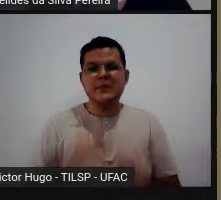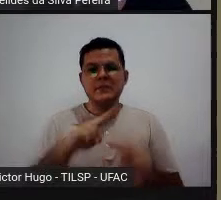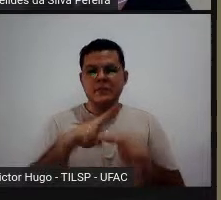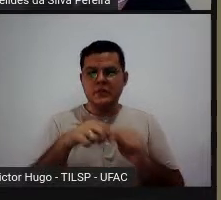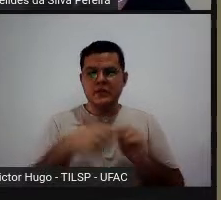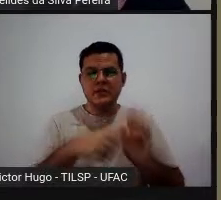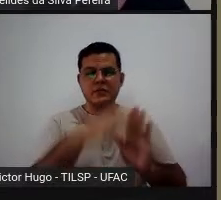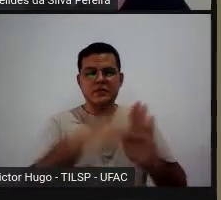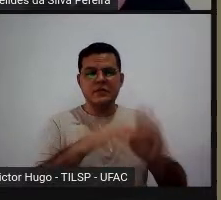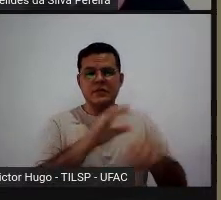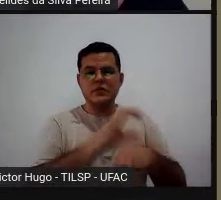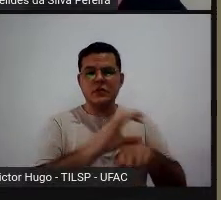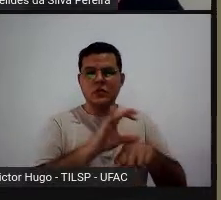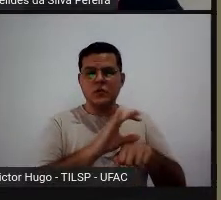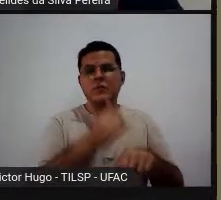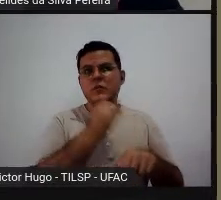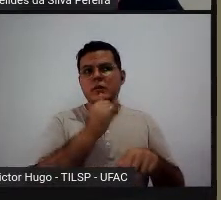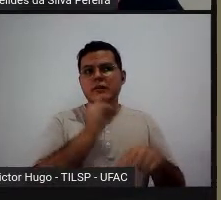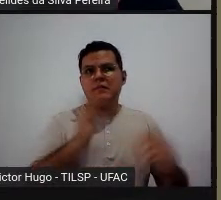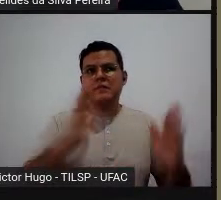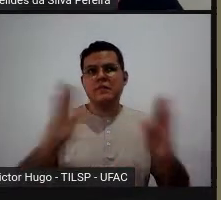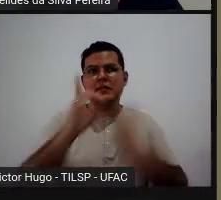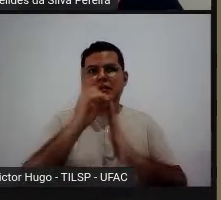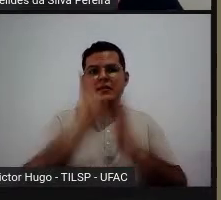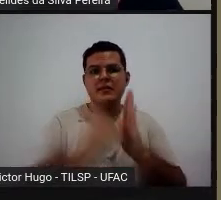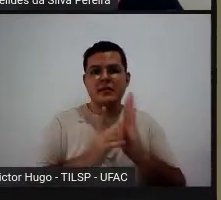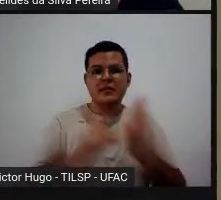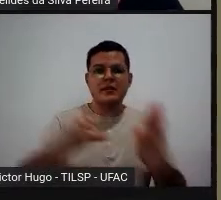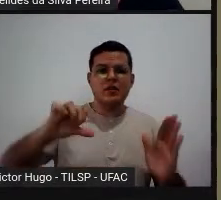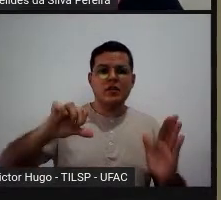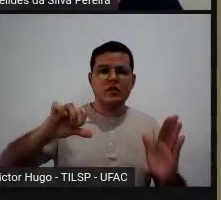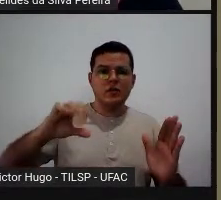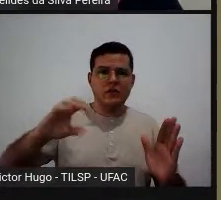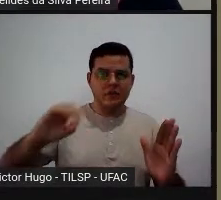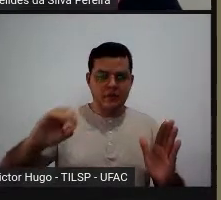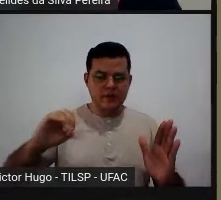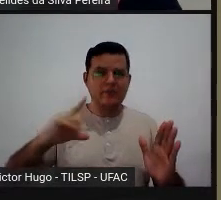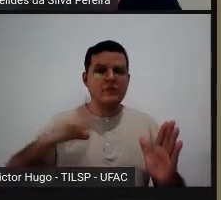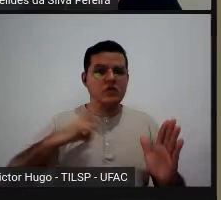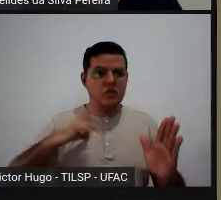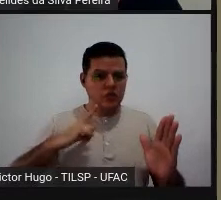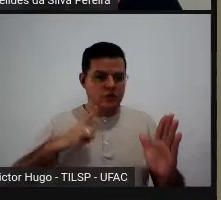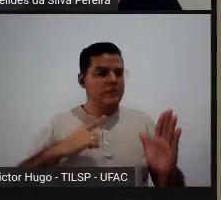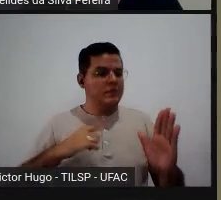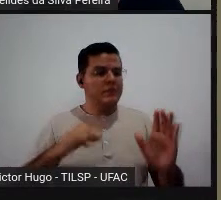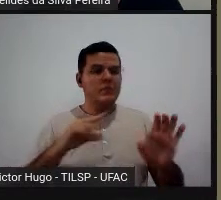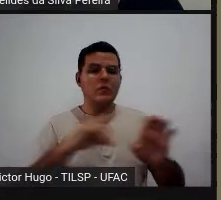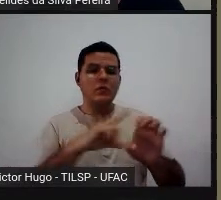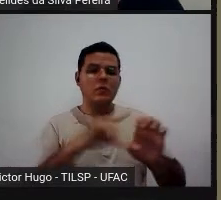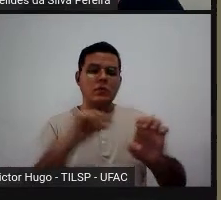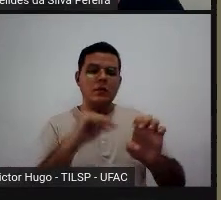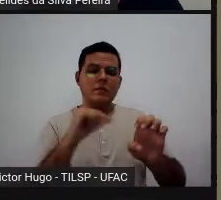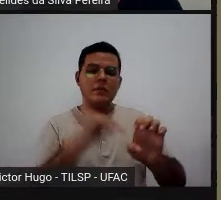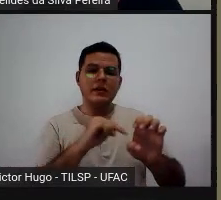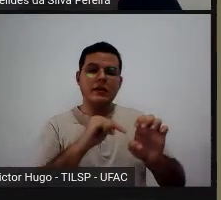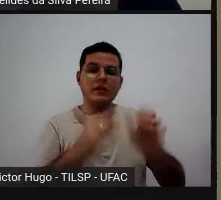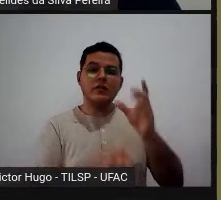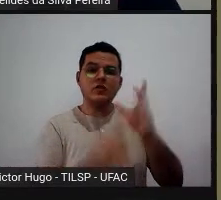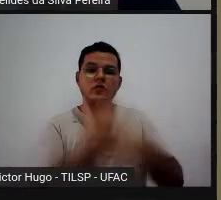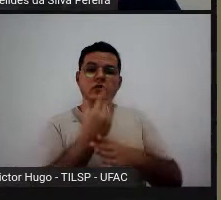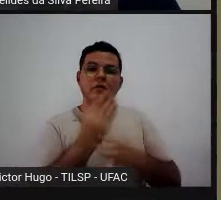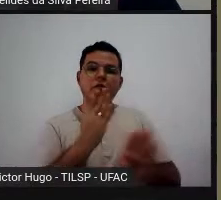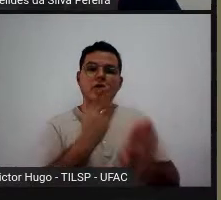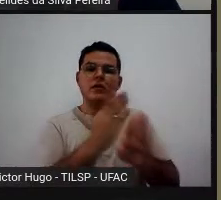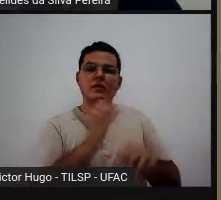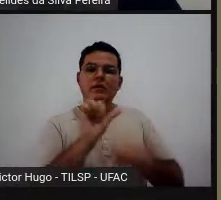90, por exemplo, foram regidos por um ementário que surgiu de uma reforma, da reforma curricular de